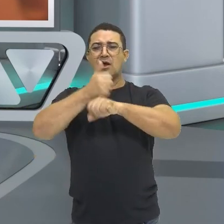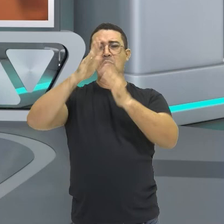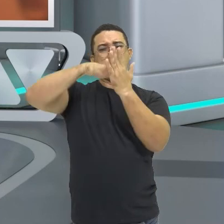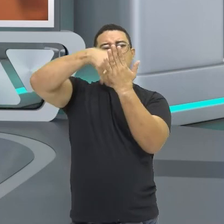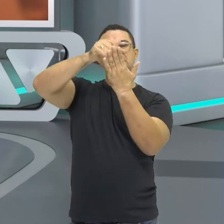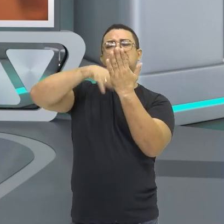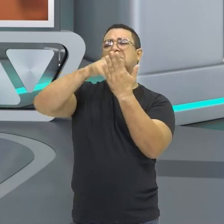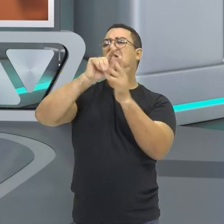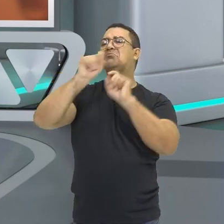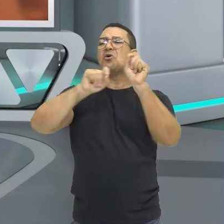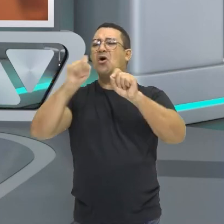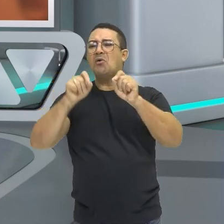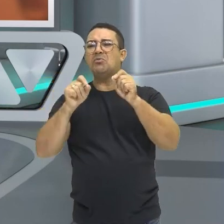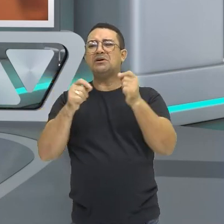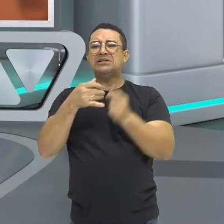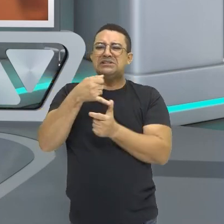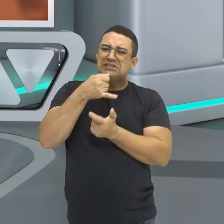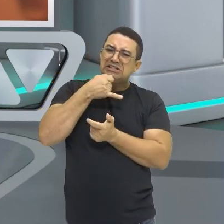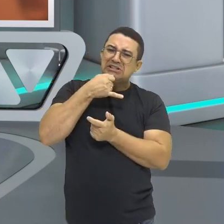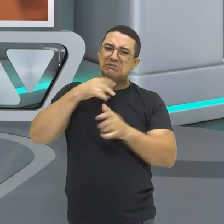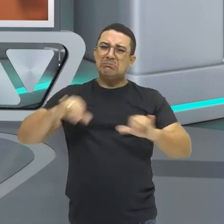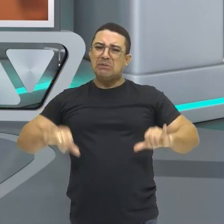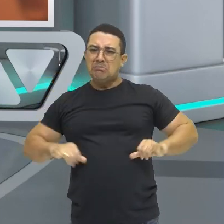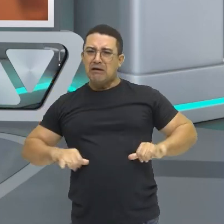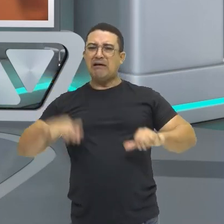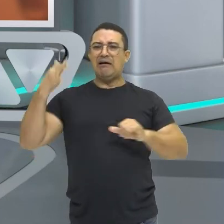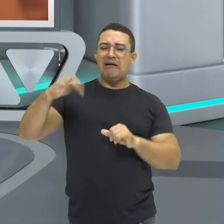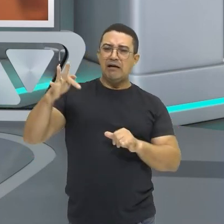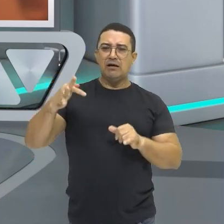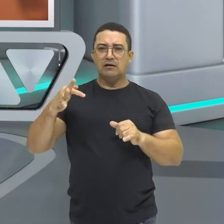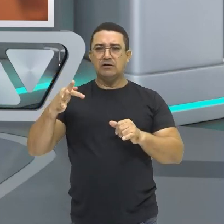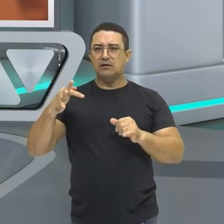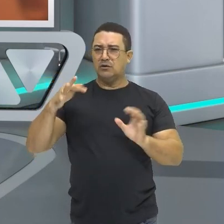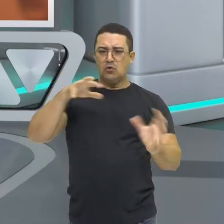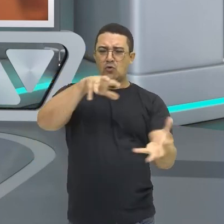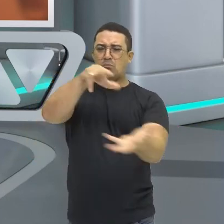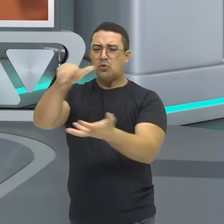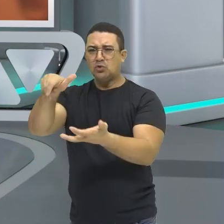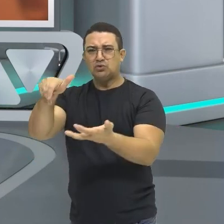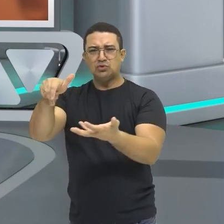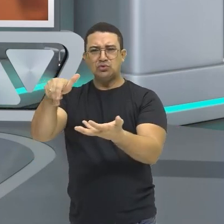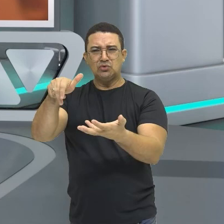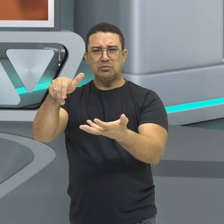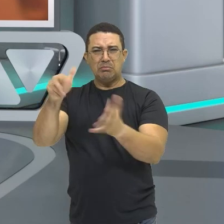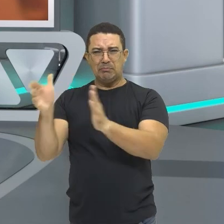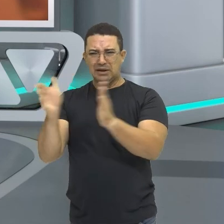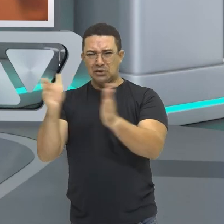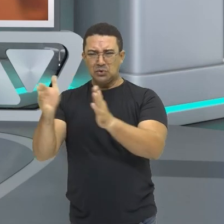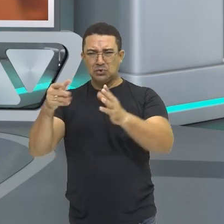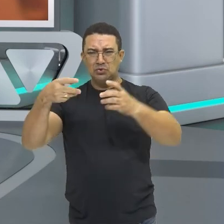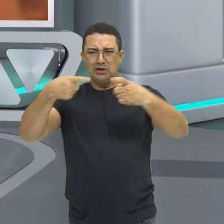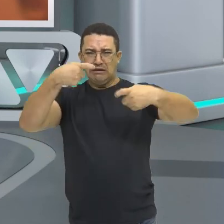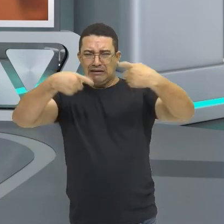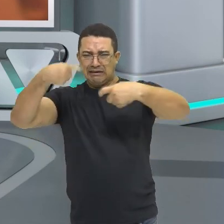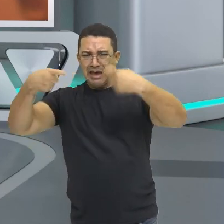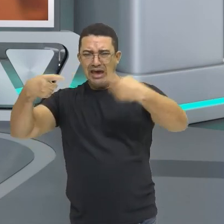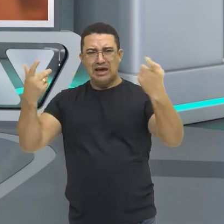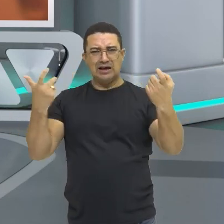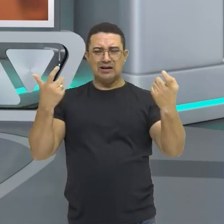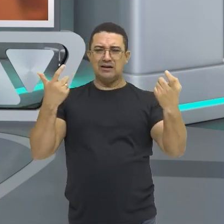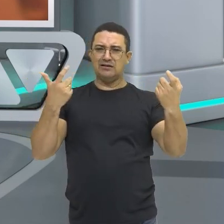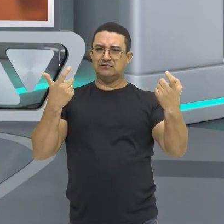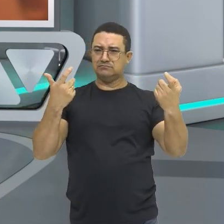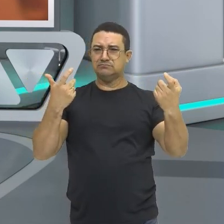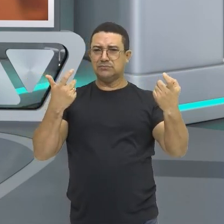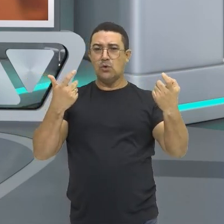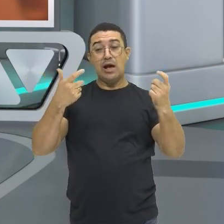forma? Será que o mundo estava passando por uma guerra? Ou estava saindo de uma guerra? Essa dor? Então a arte, ela